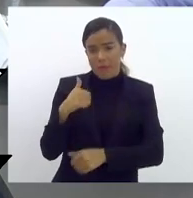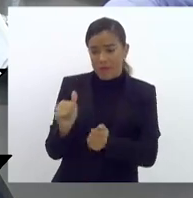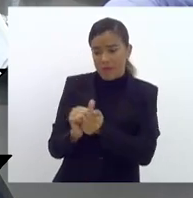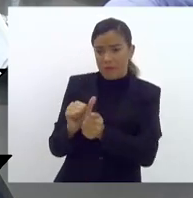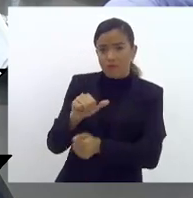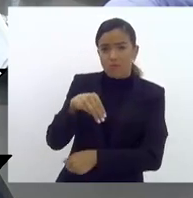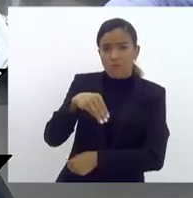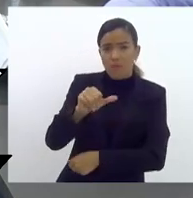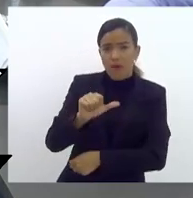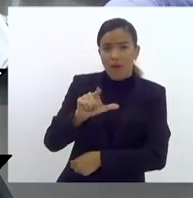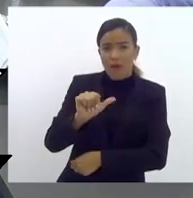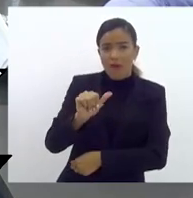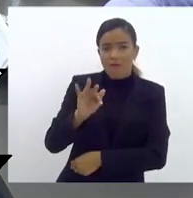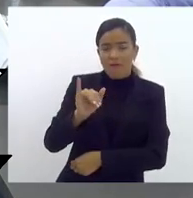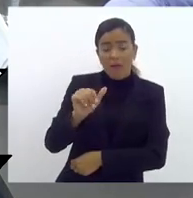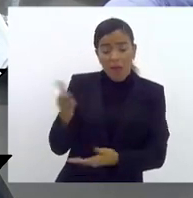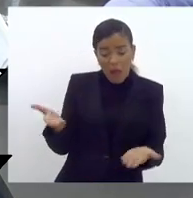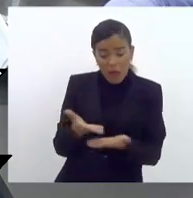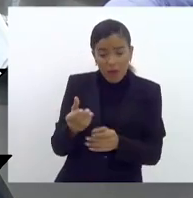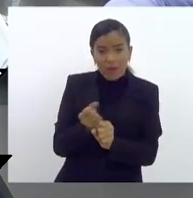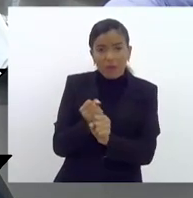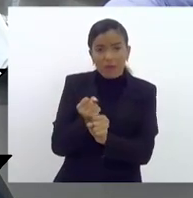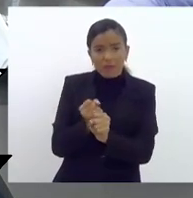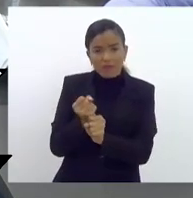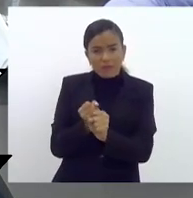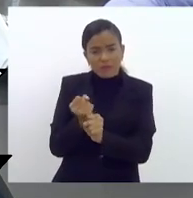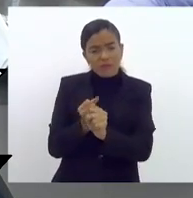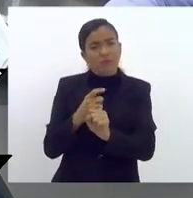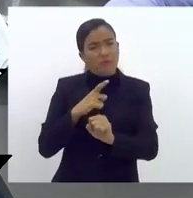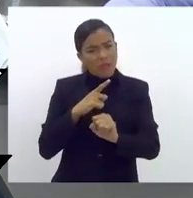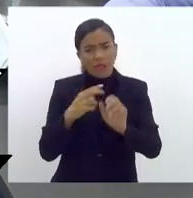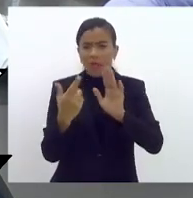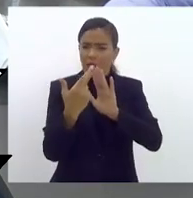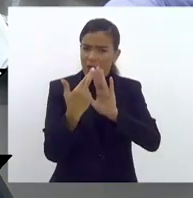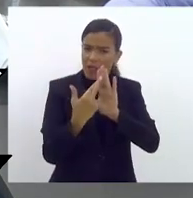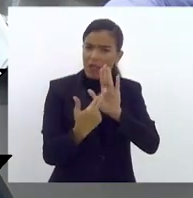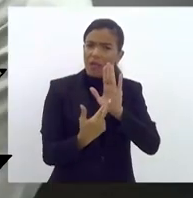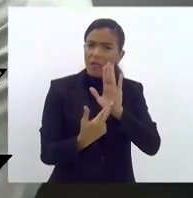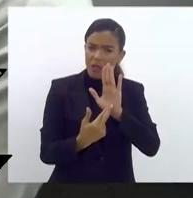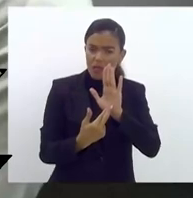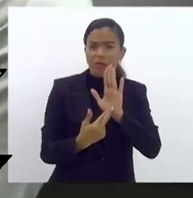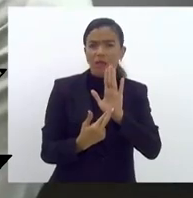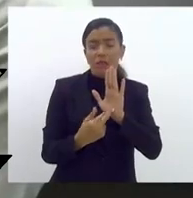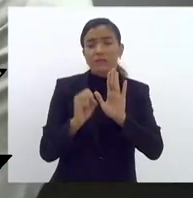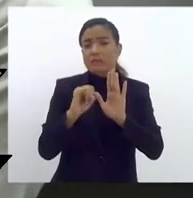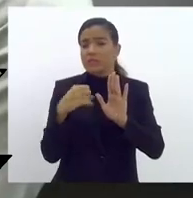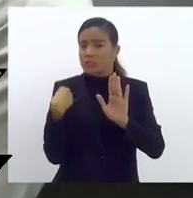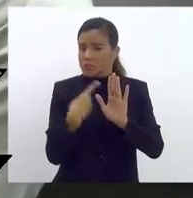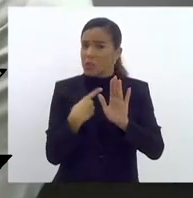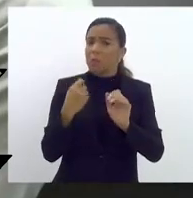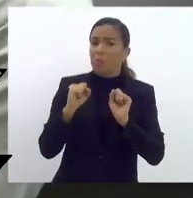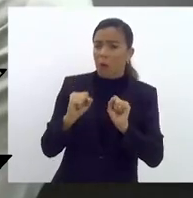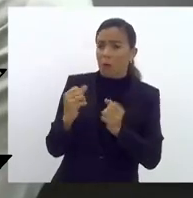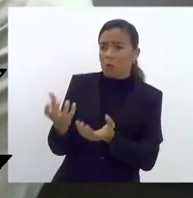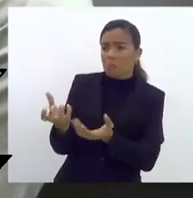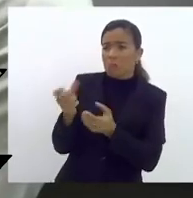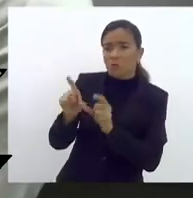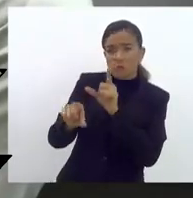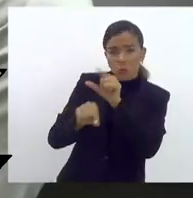deste ano e da mesma forma que a gente poderia acatar ou não vou fazer